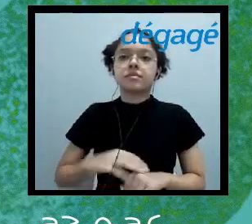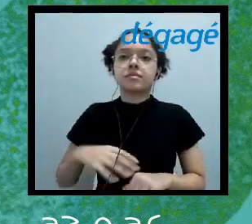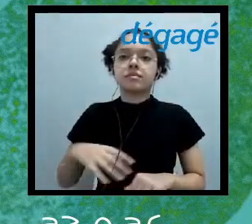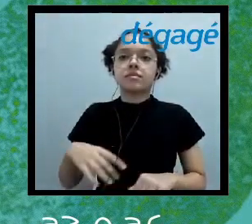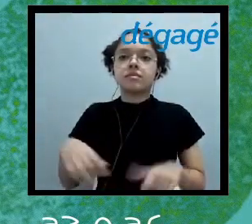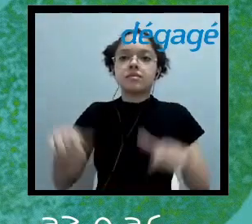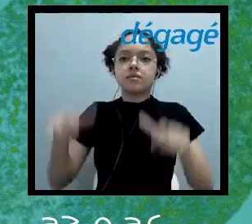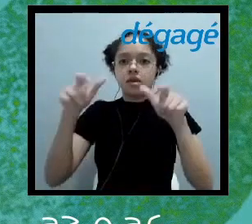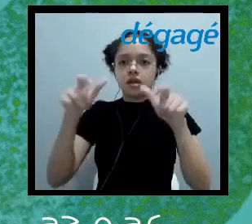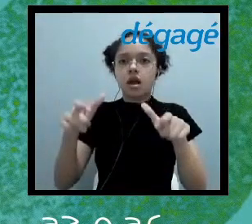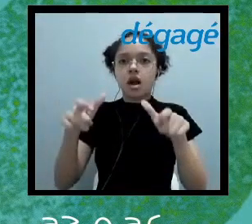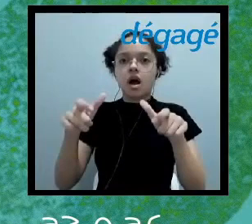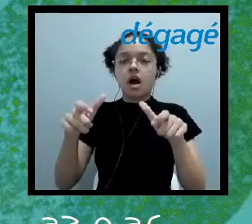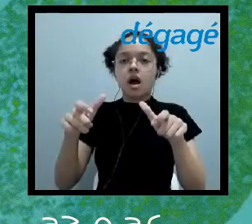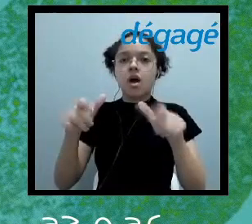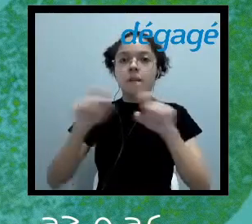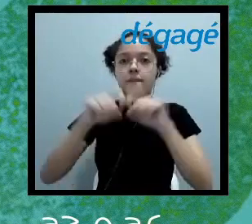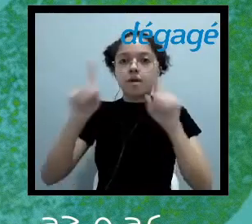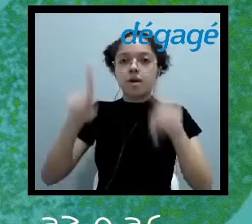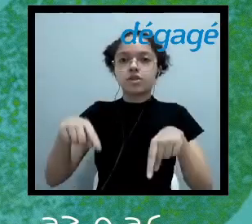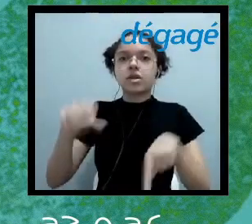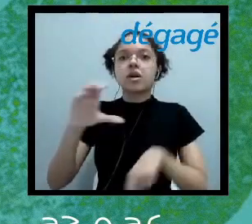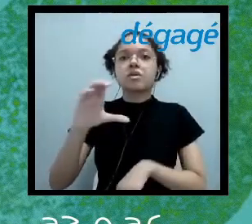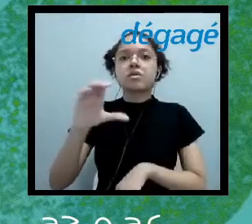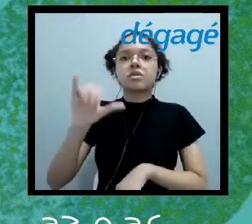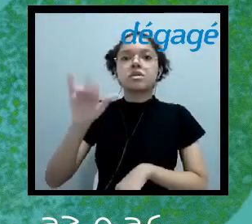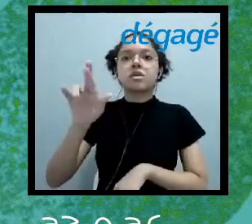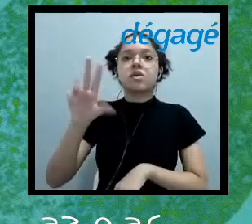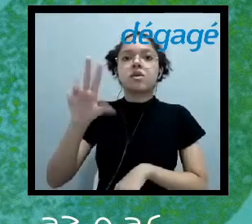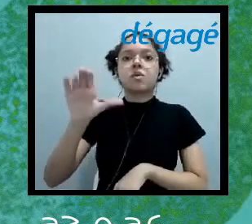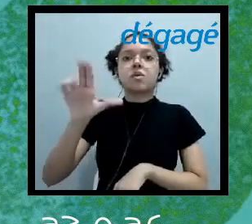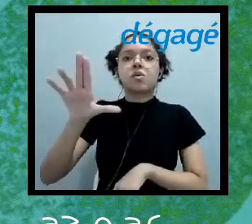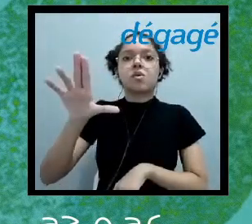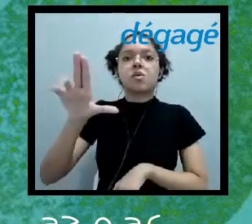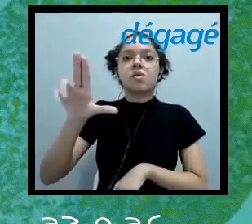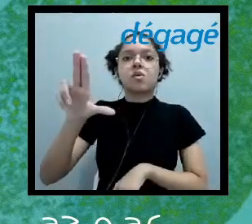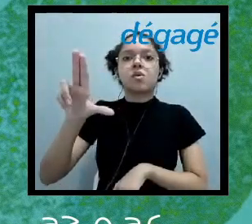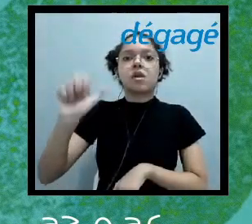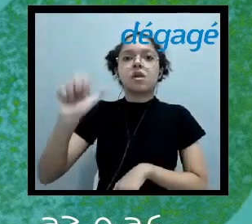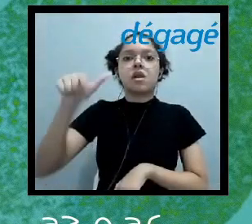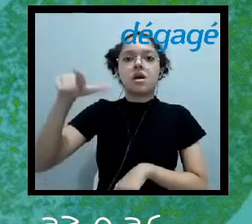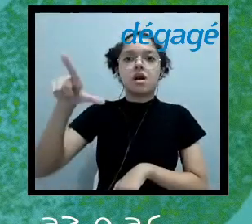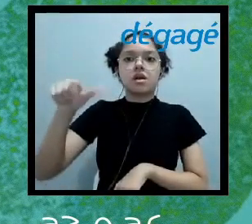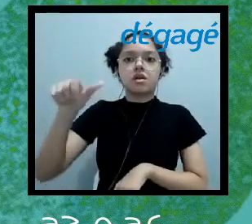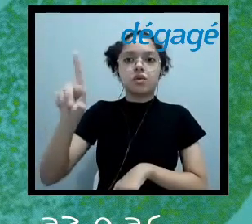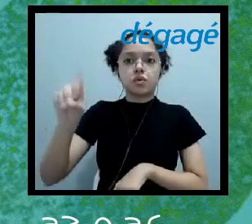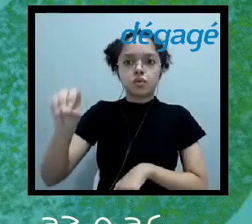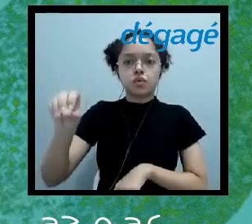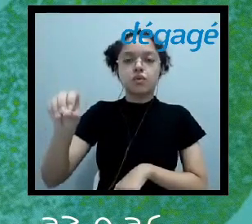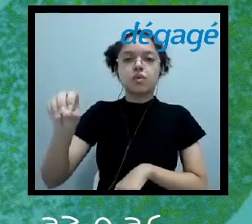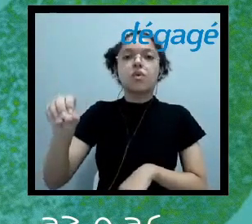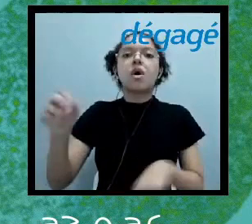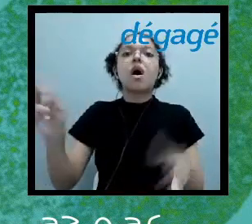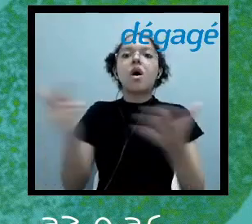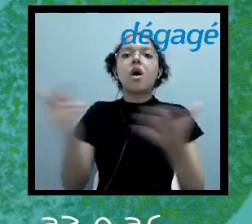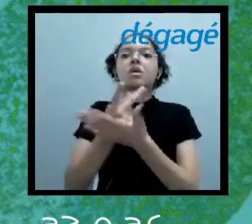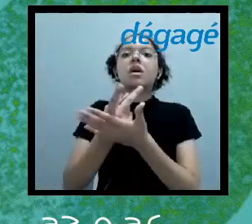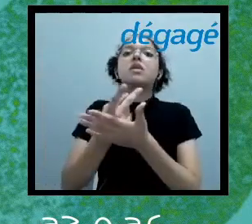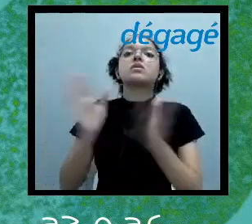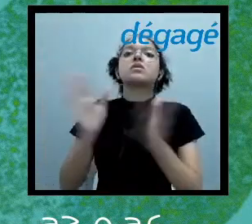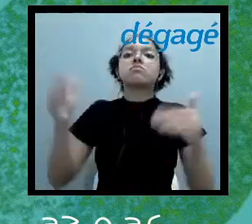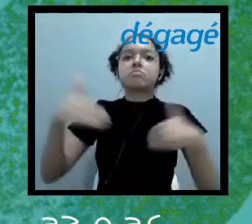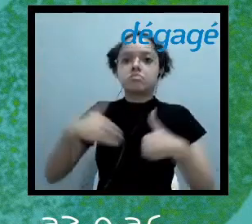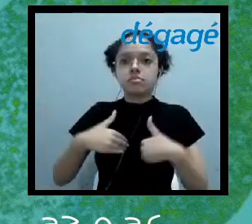Circulando, a oficina acontece com a galera, os autistas e psicóticos, que são os participantes, e